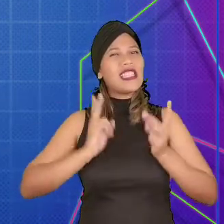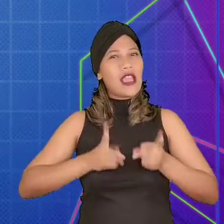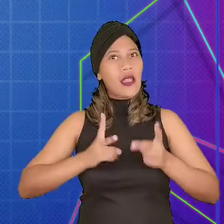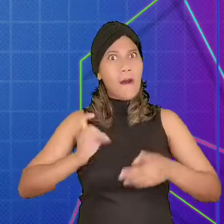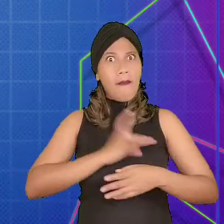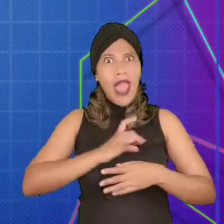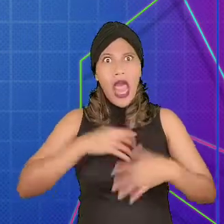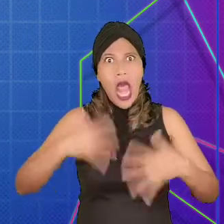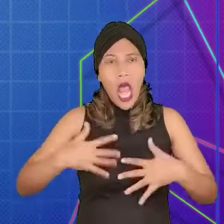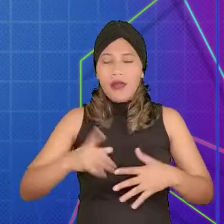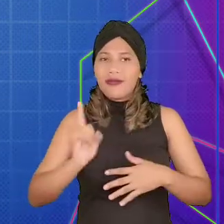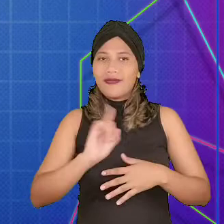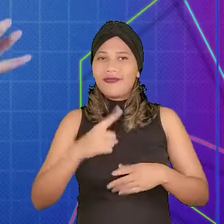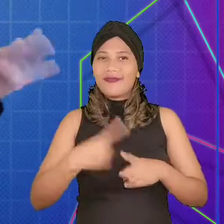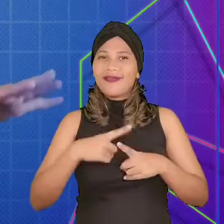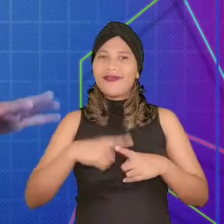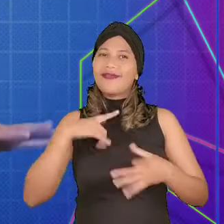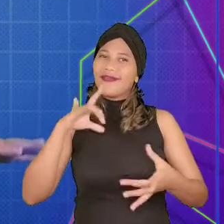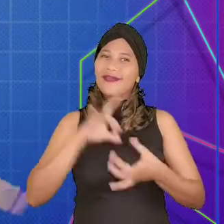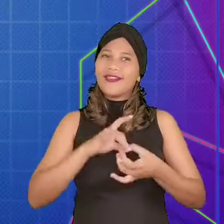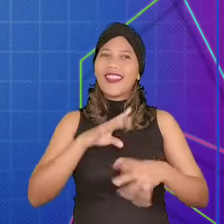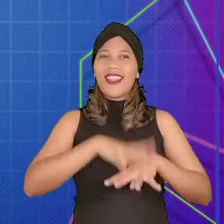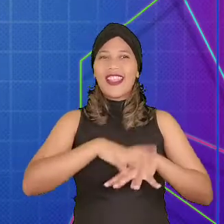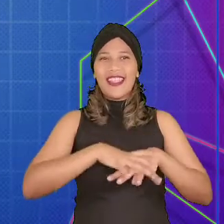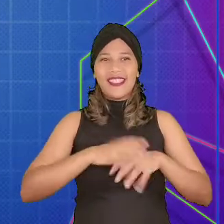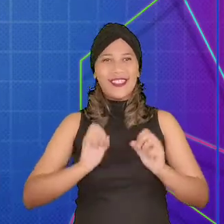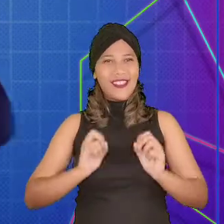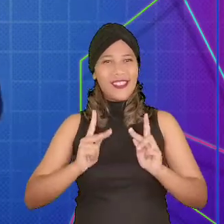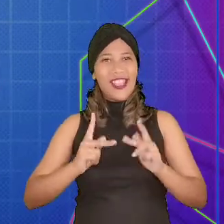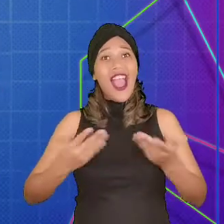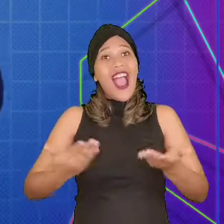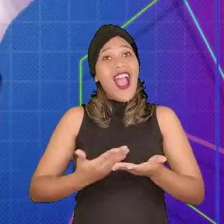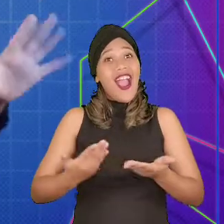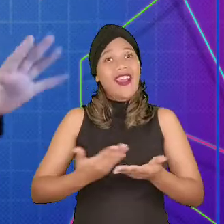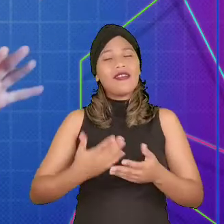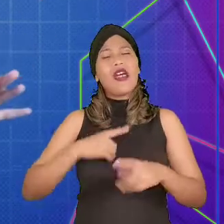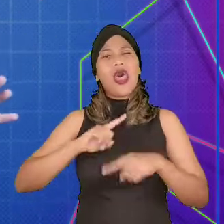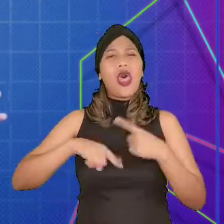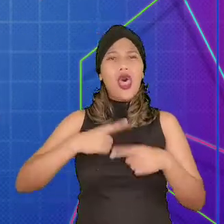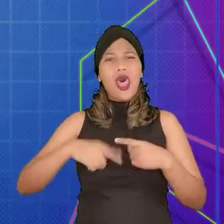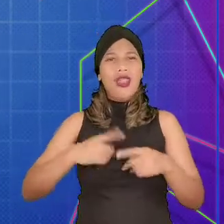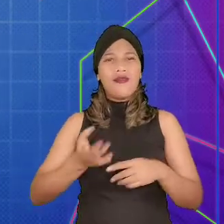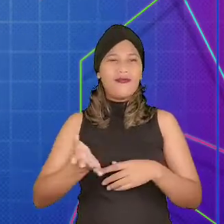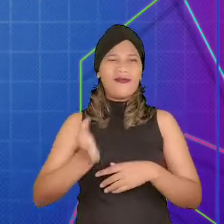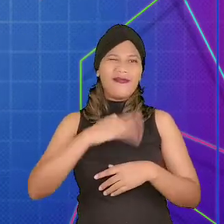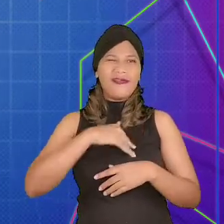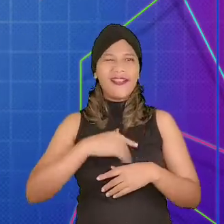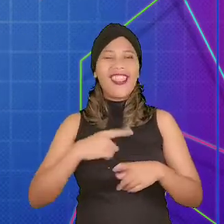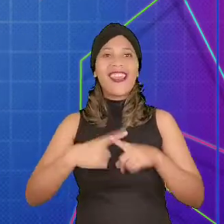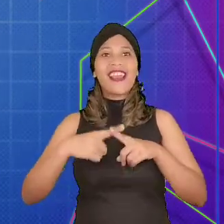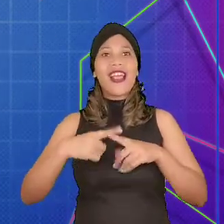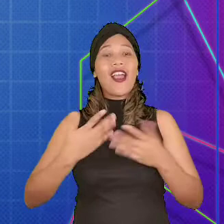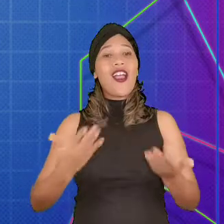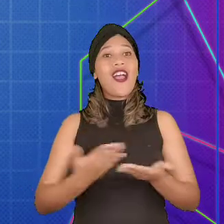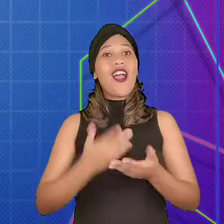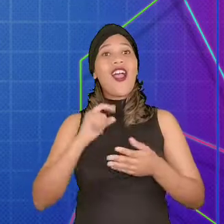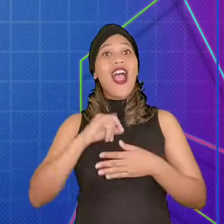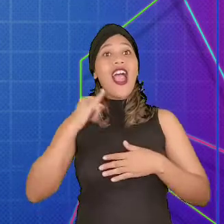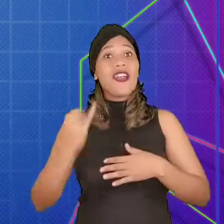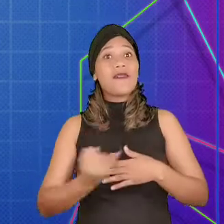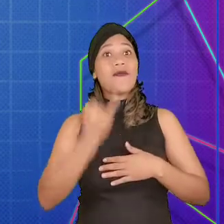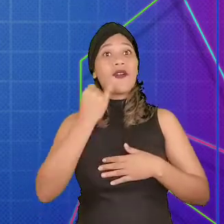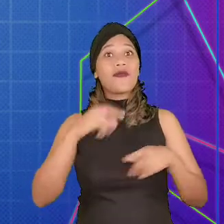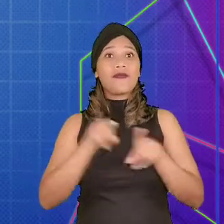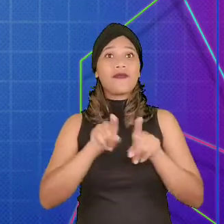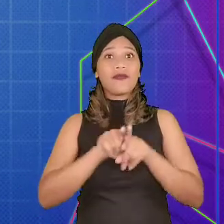sem muito medo. Até porque ela vai estar muito ligada à matemática. E agora, sem mais enrolação, o que a gente vai trabalhar é a